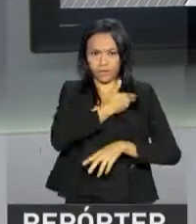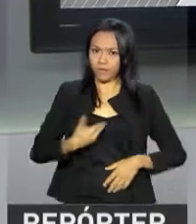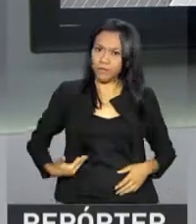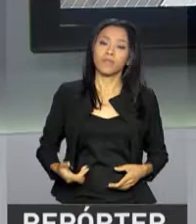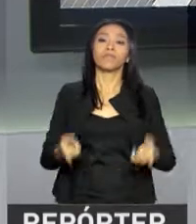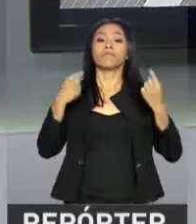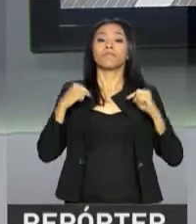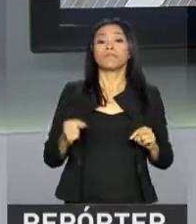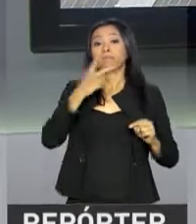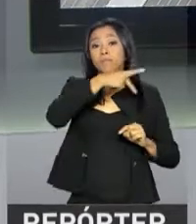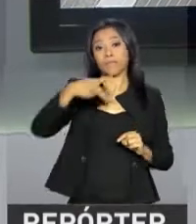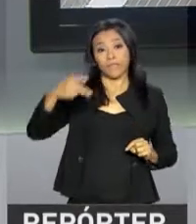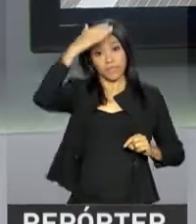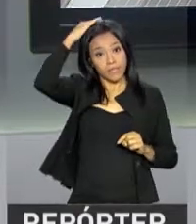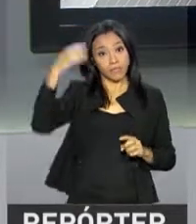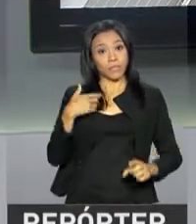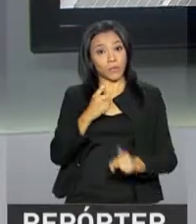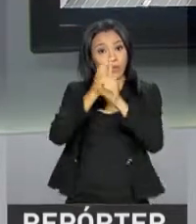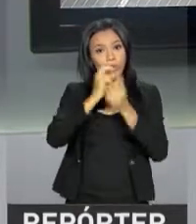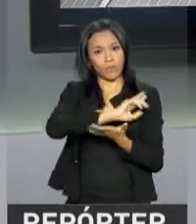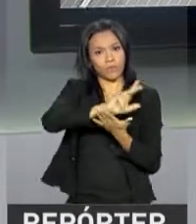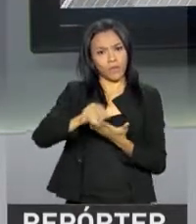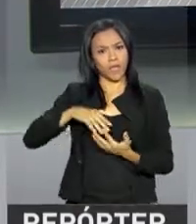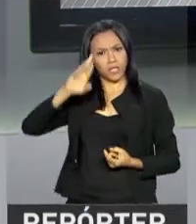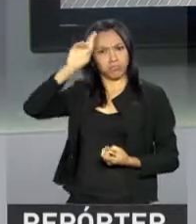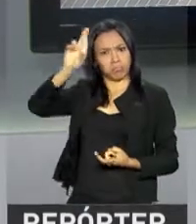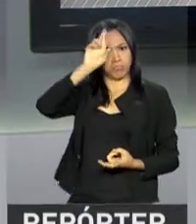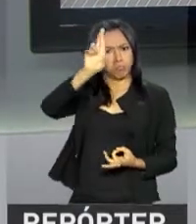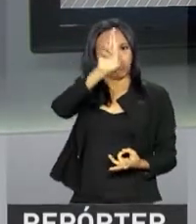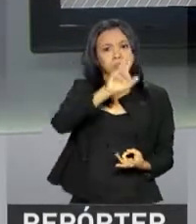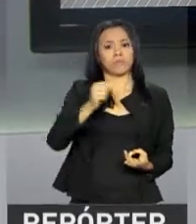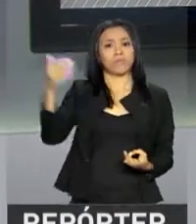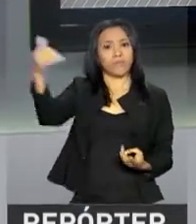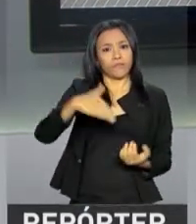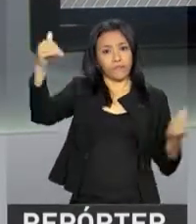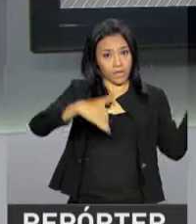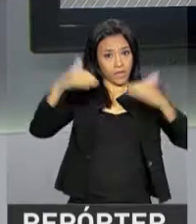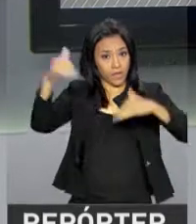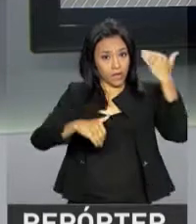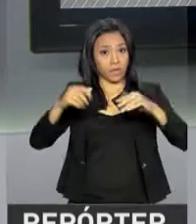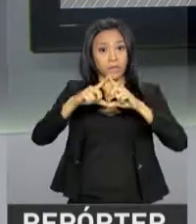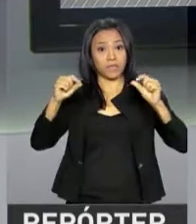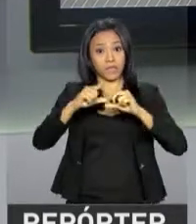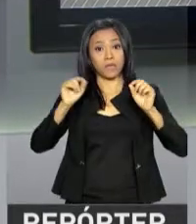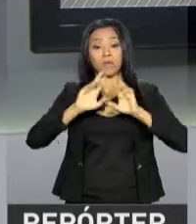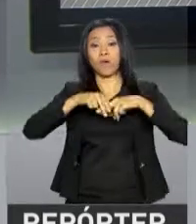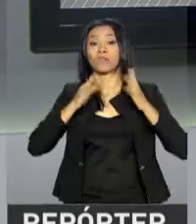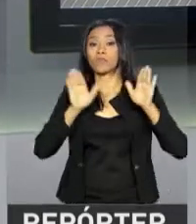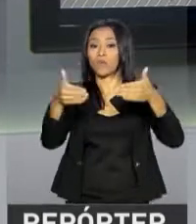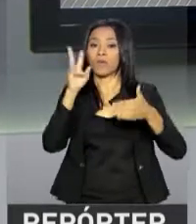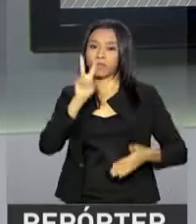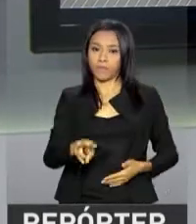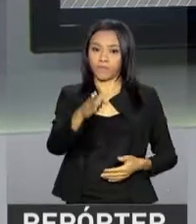temer se encontrou nesta segunda feira com várias autoridades estrangeiras que estão em brasília para o fórum mundial da água vamos ver como